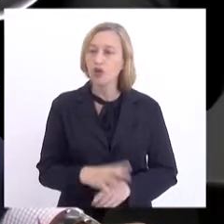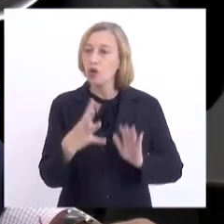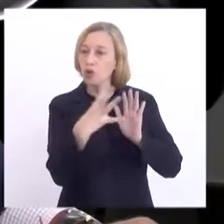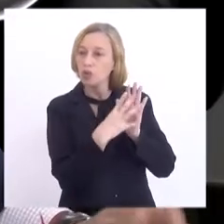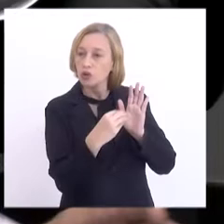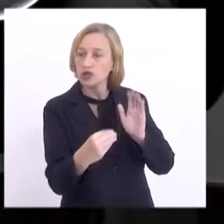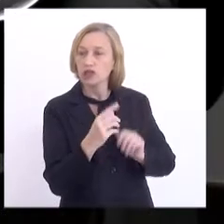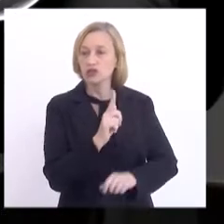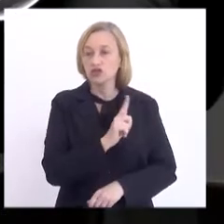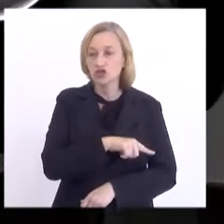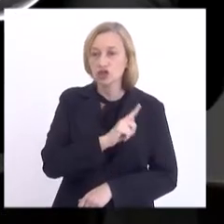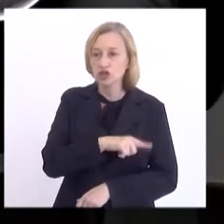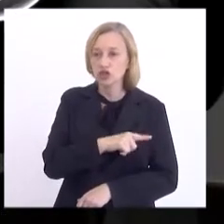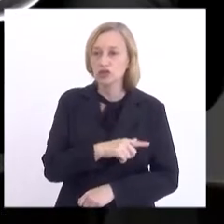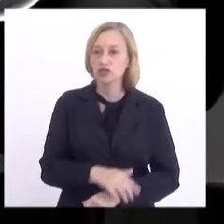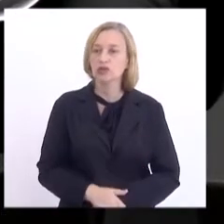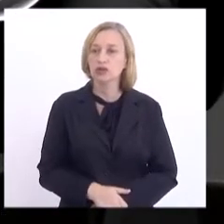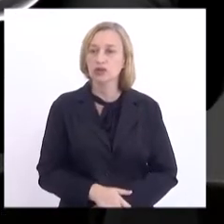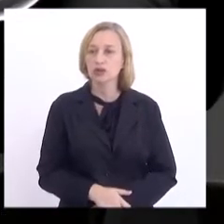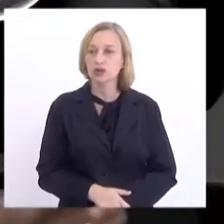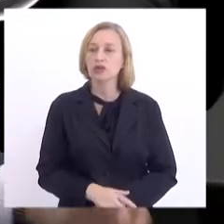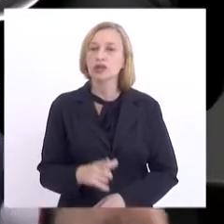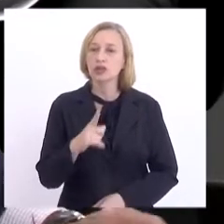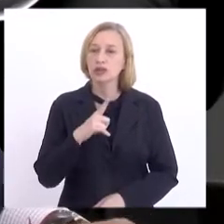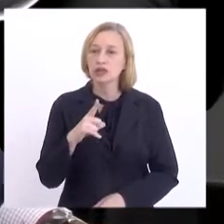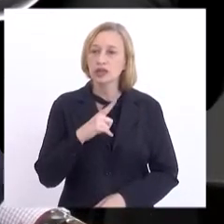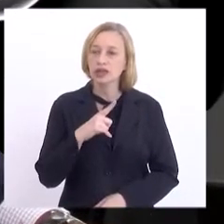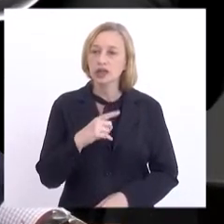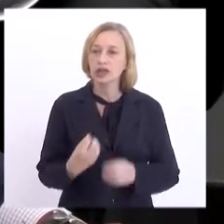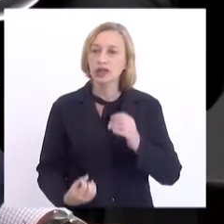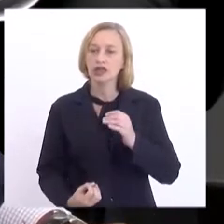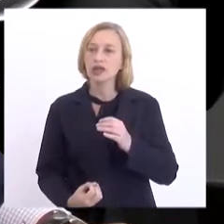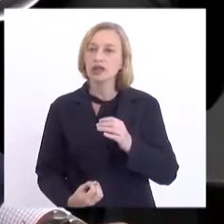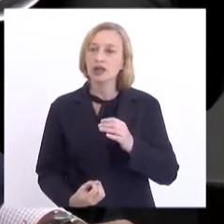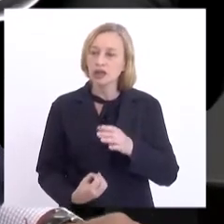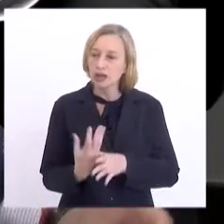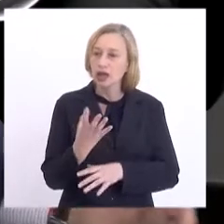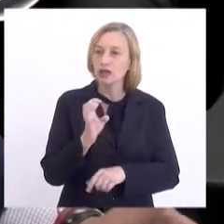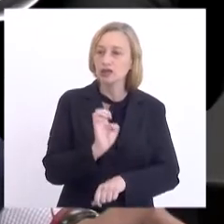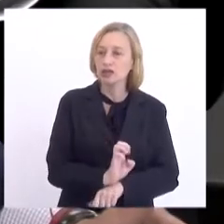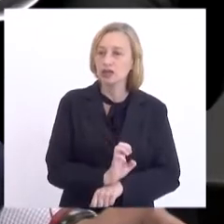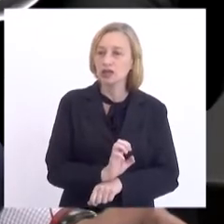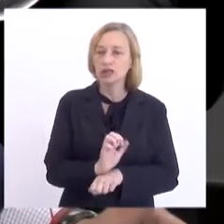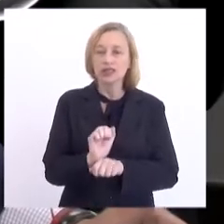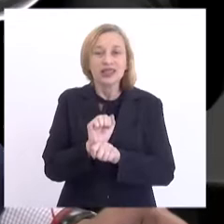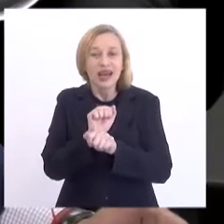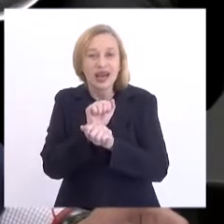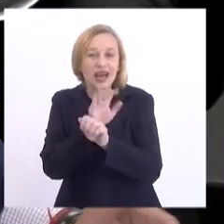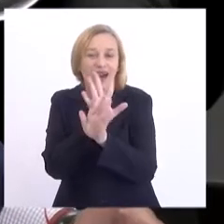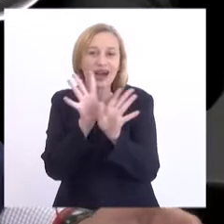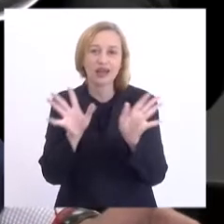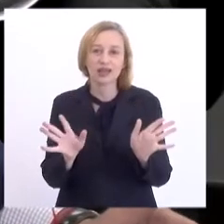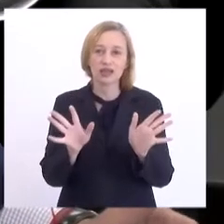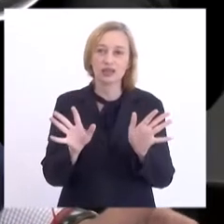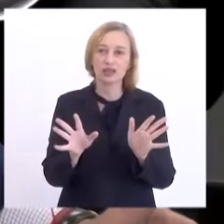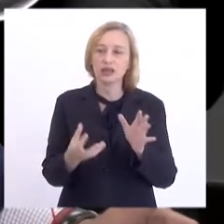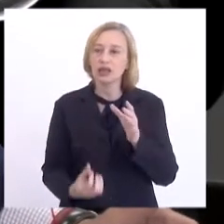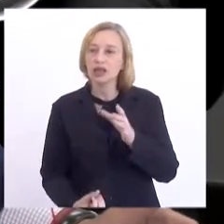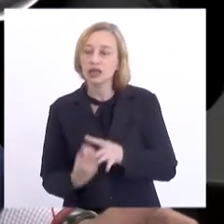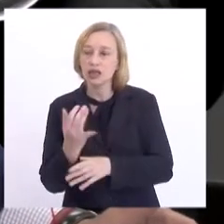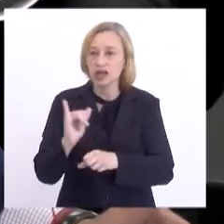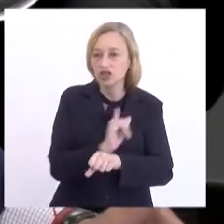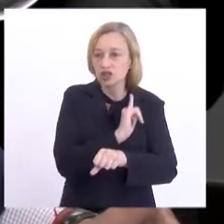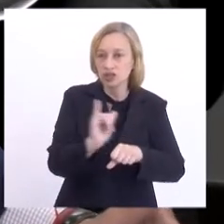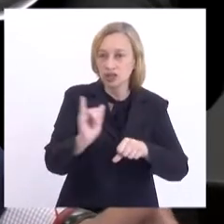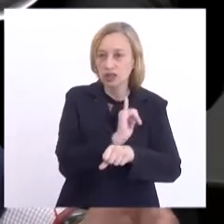modelo de gestão que ele que ele tem implantado no estado foi da Transparência e criar mecanismos